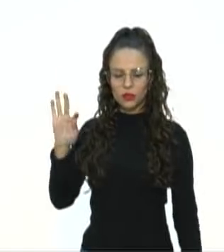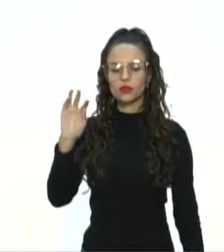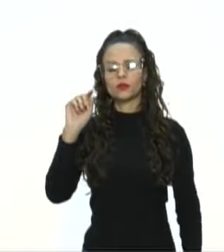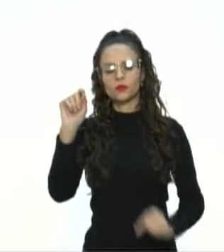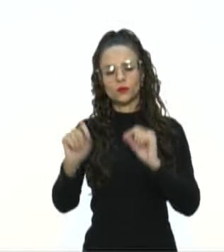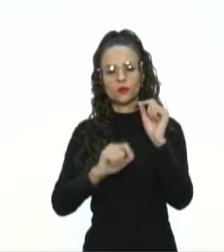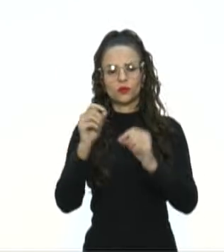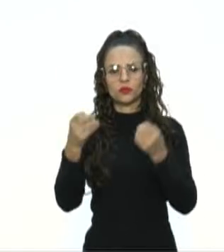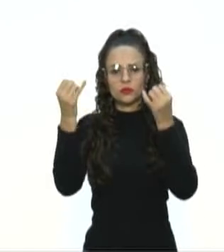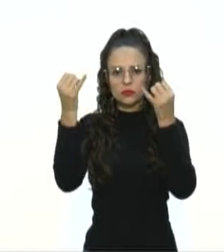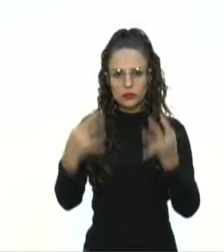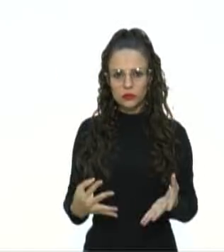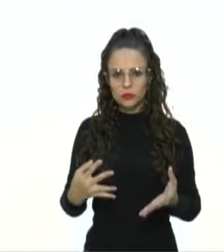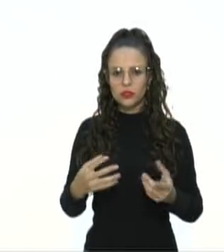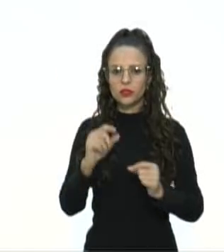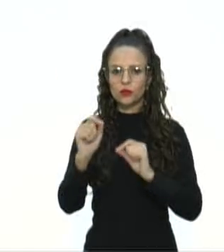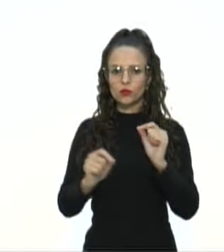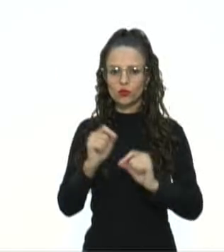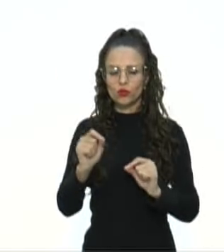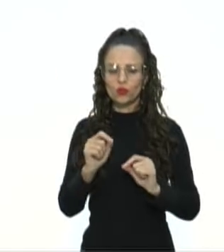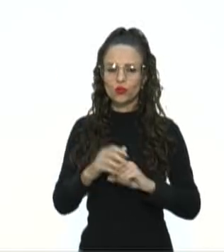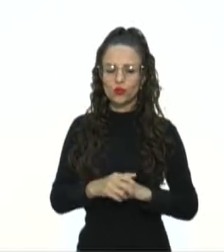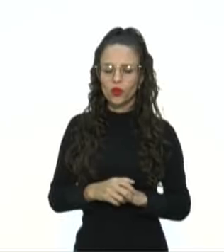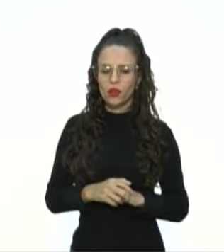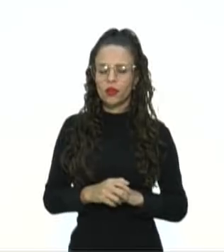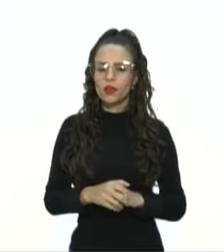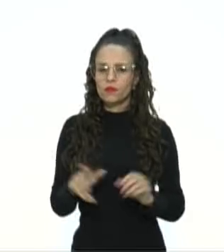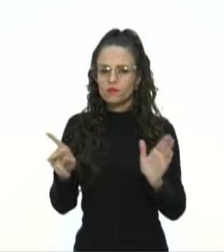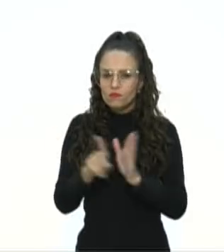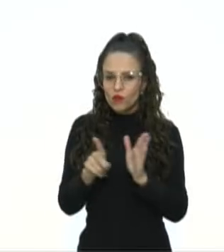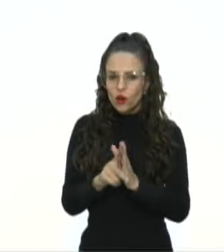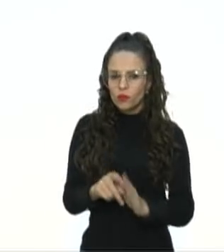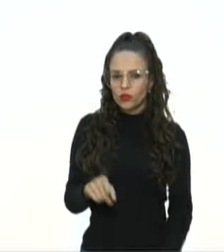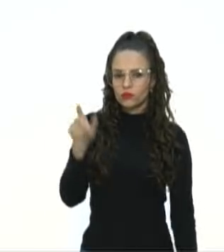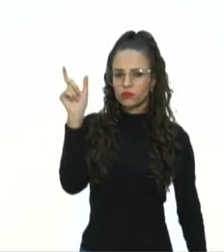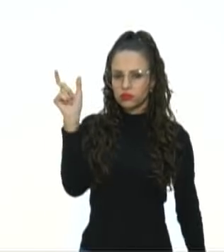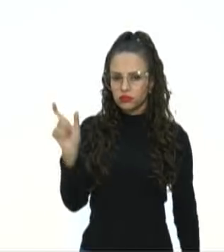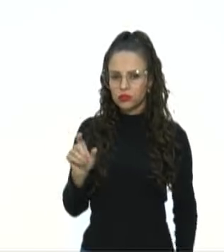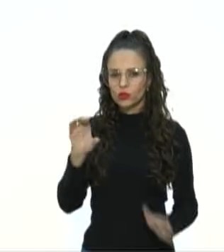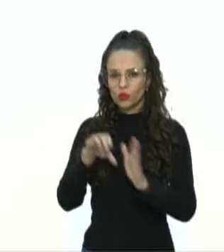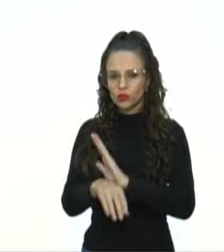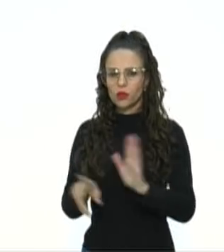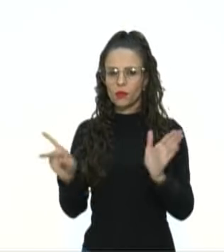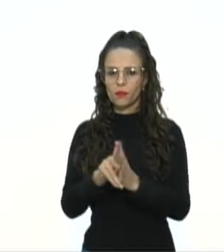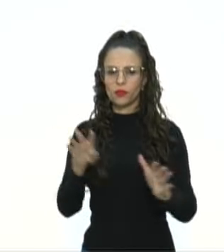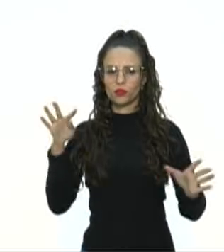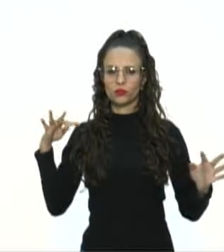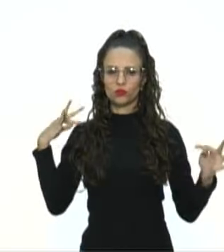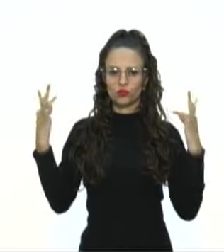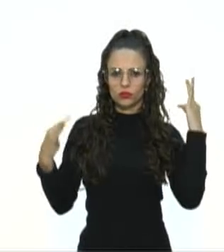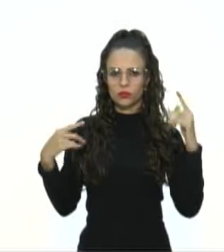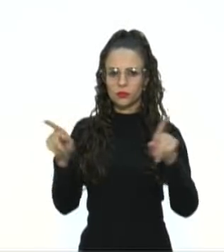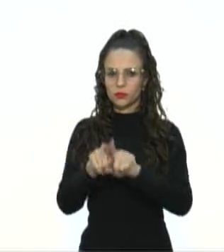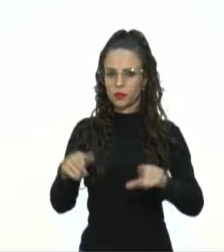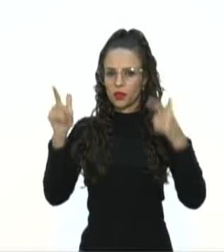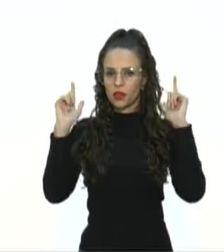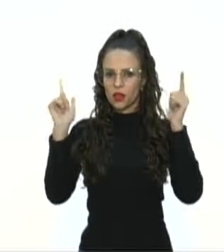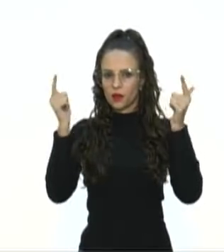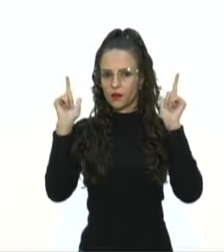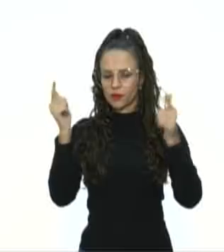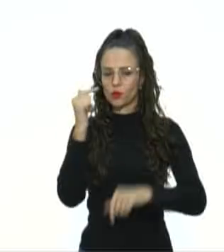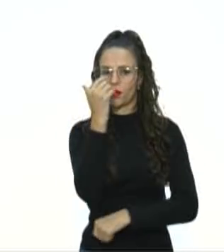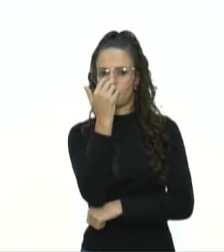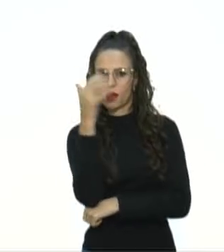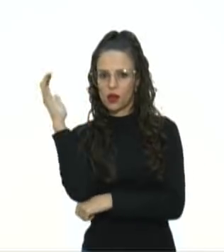né, que em seu escopo define os termos usados nas atividades de turismo de aventura e define o arvorismo como